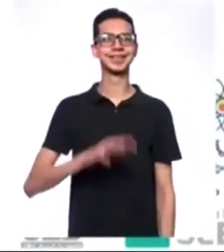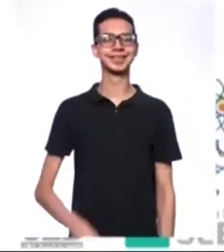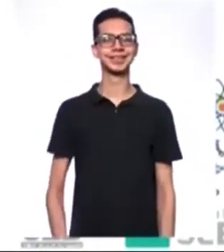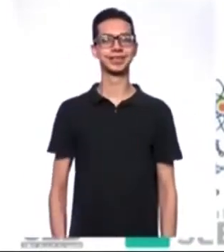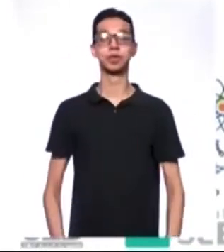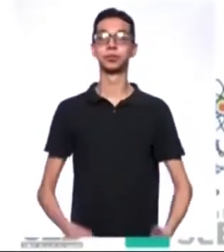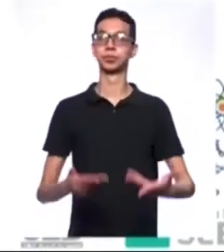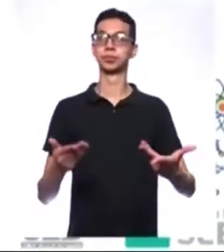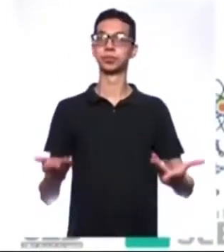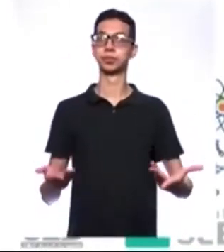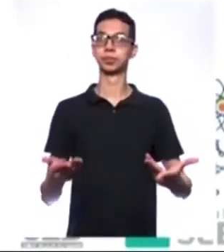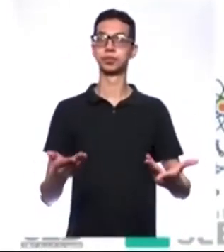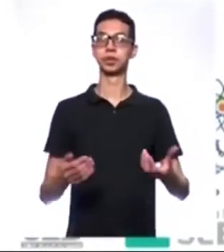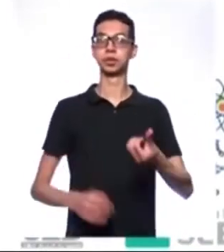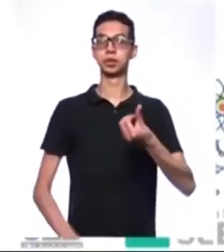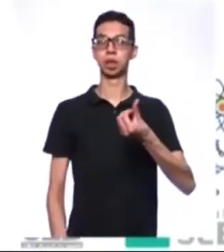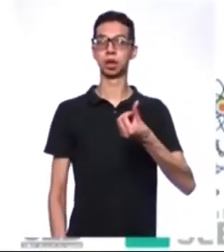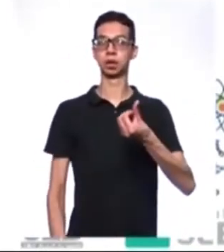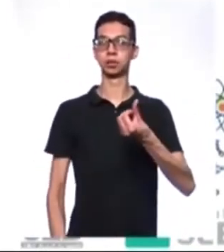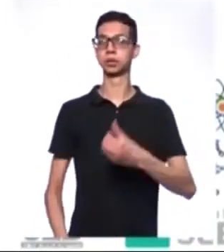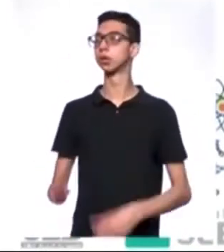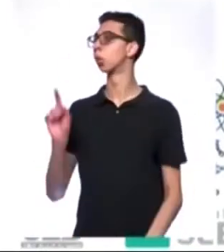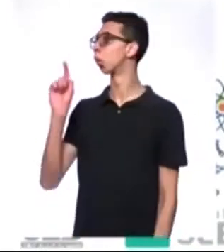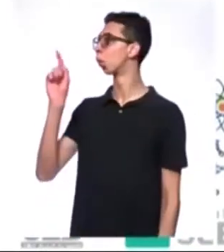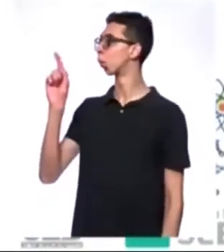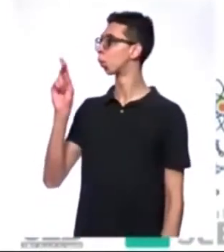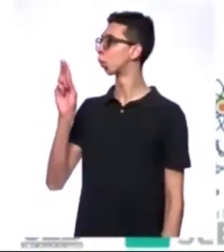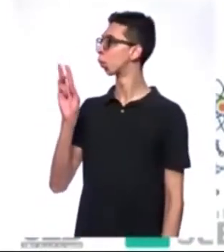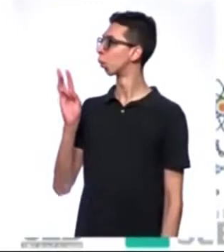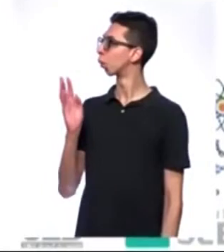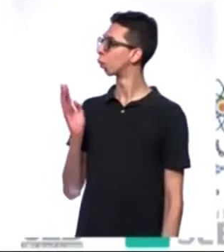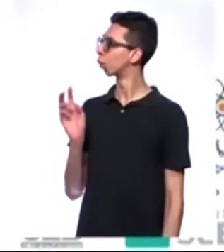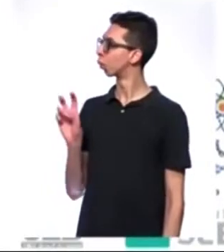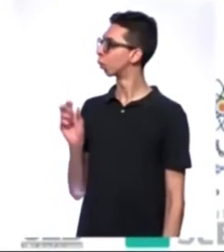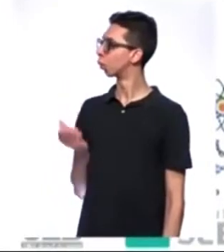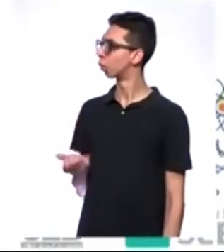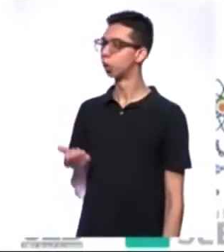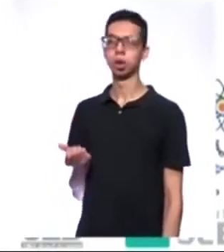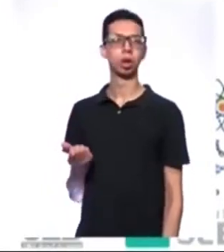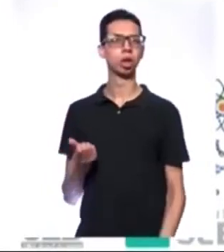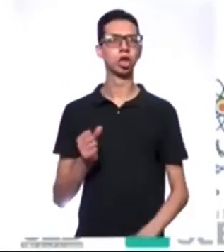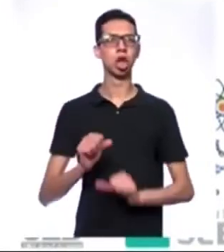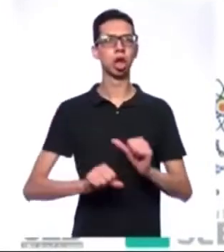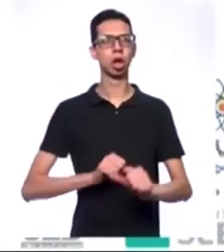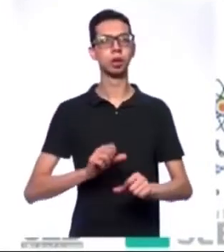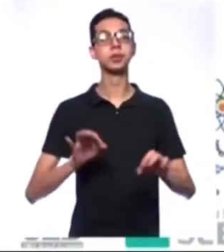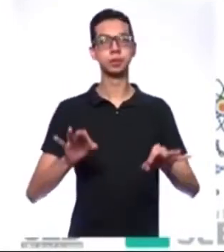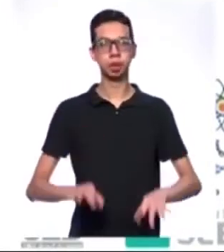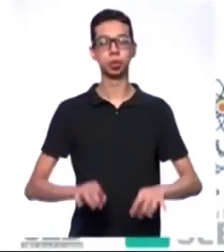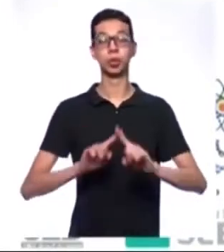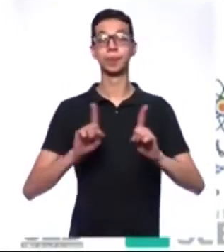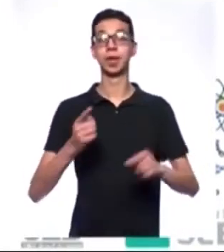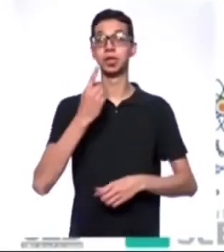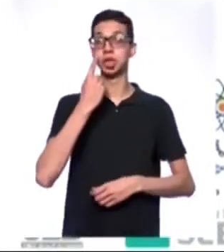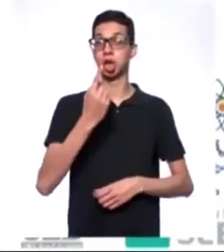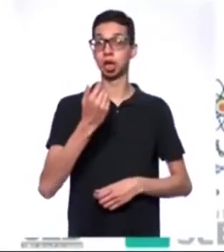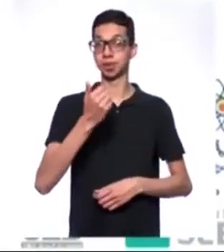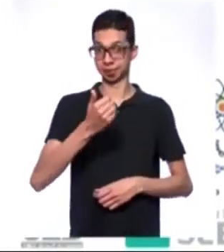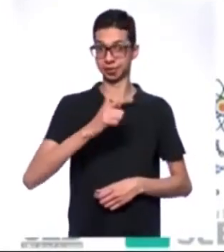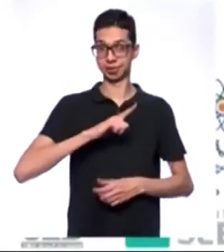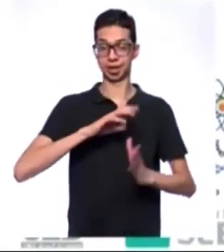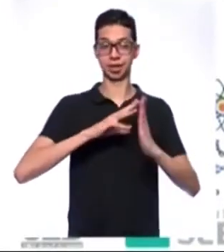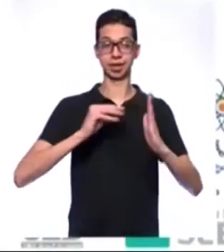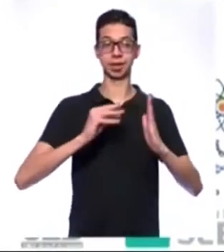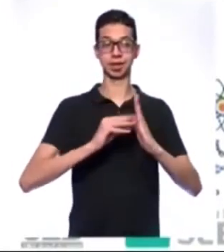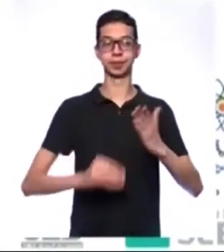Japão então seis porque a gente trocou as letras de lugar e deram seis trocas é só que tem uma fórmula a permutação